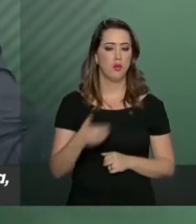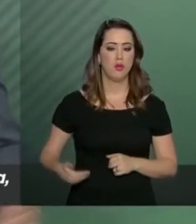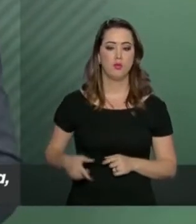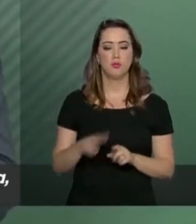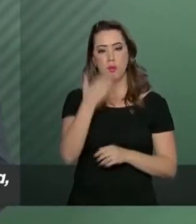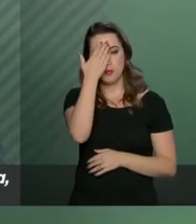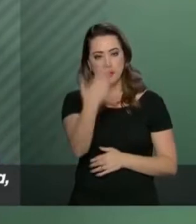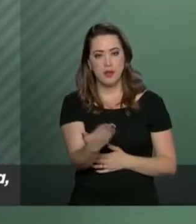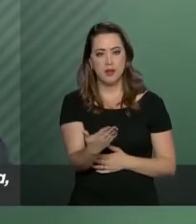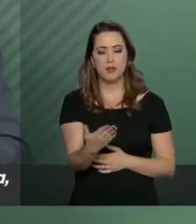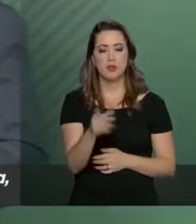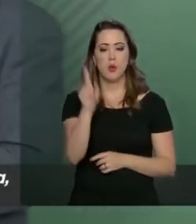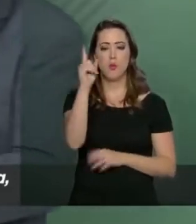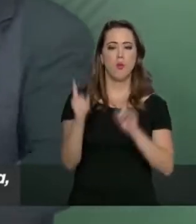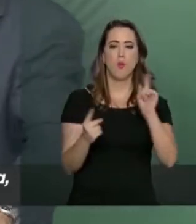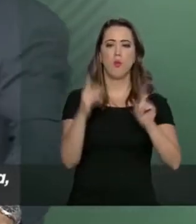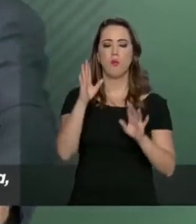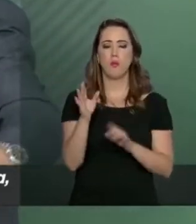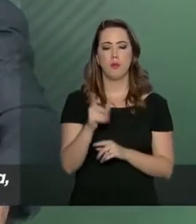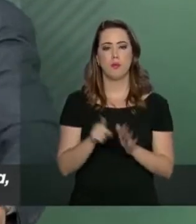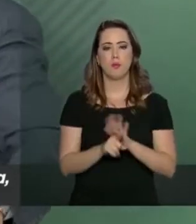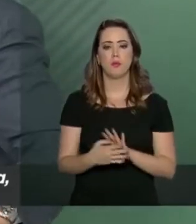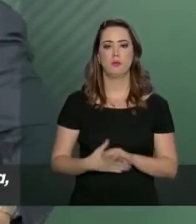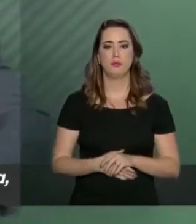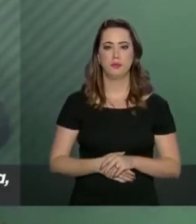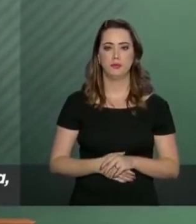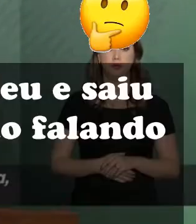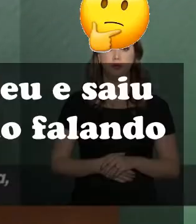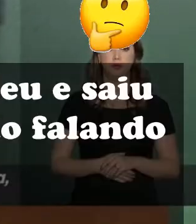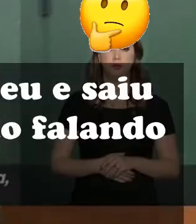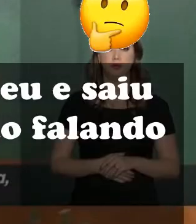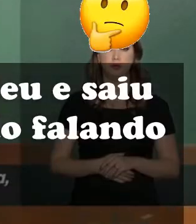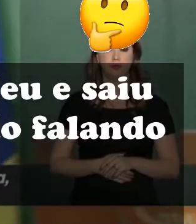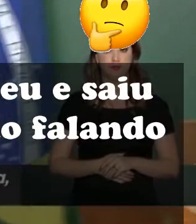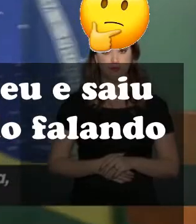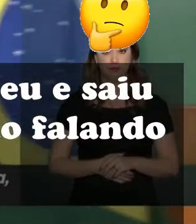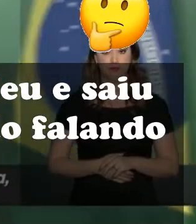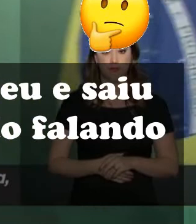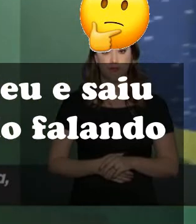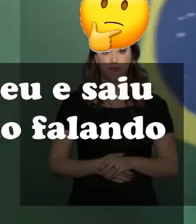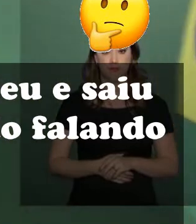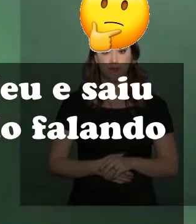Gente, obrigado. General, paz e bem. Só mais uma pergunta. Boa noite a todos. Tchau.